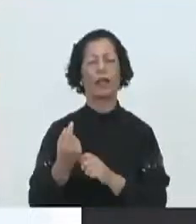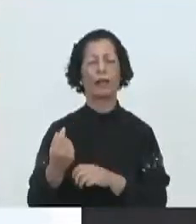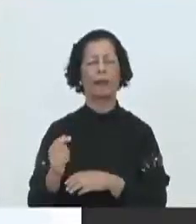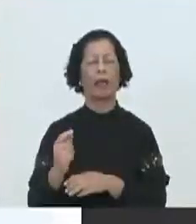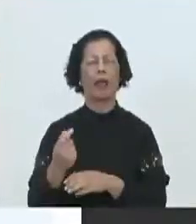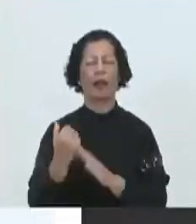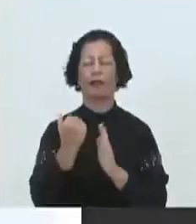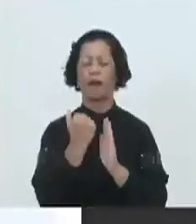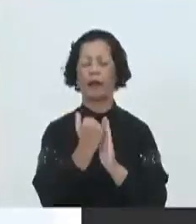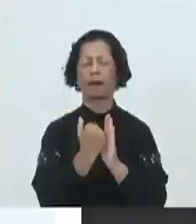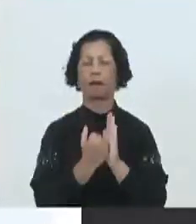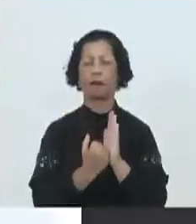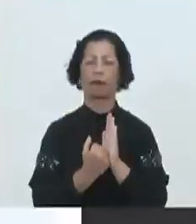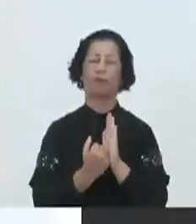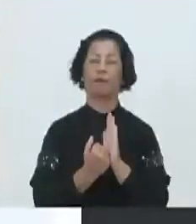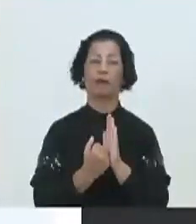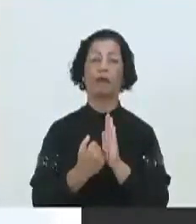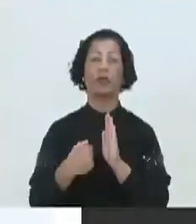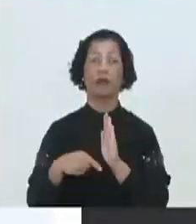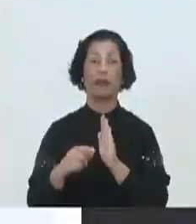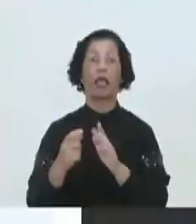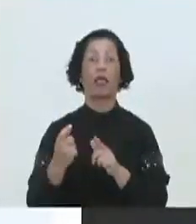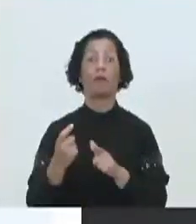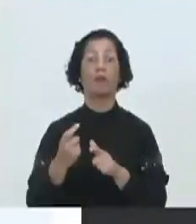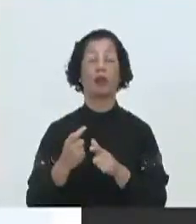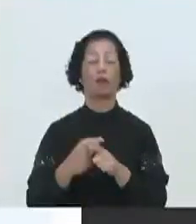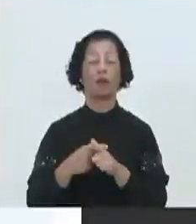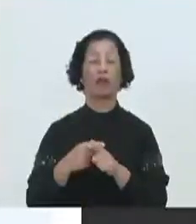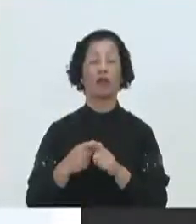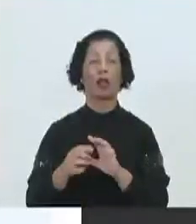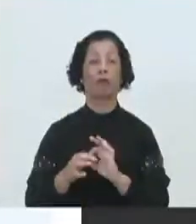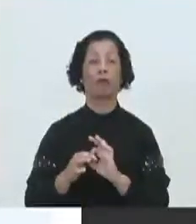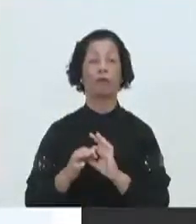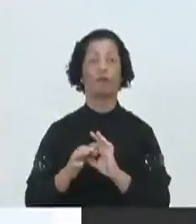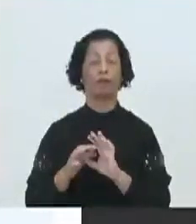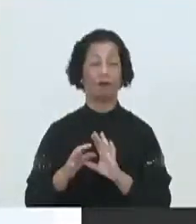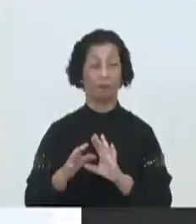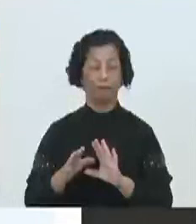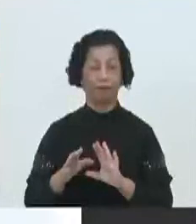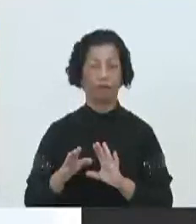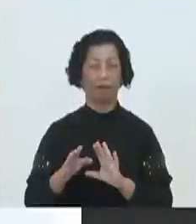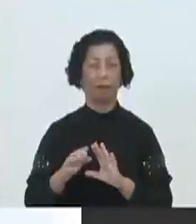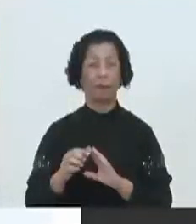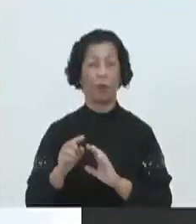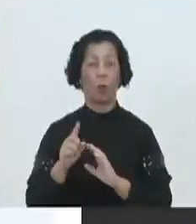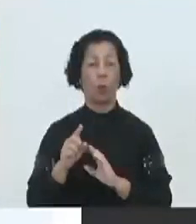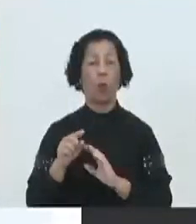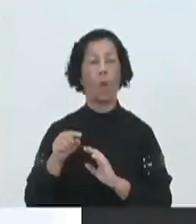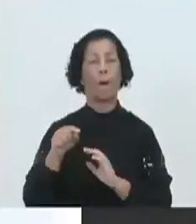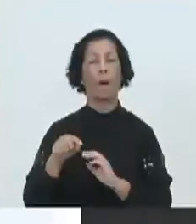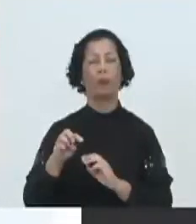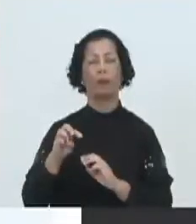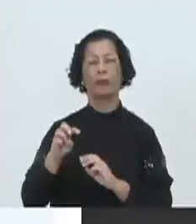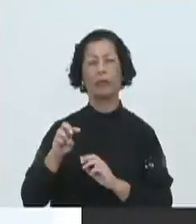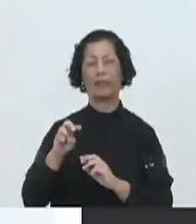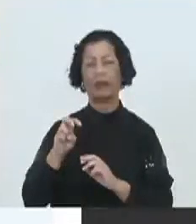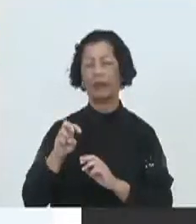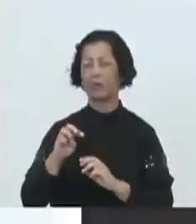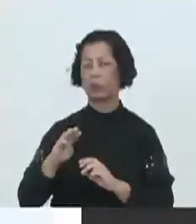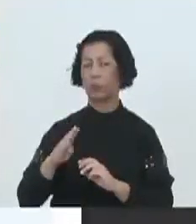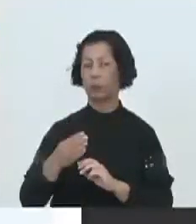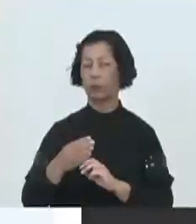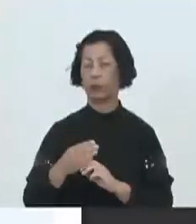milhões a gente chega naquela dívida consolidada líquida na dívida fiscal líquida de 1.5 bi que representa